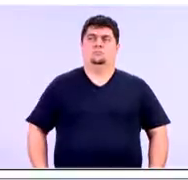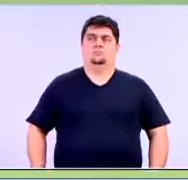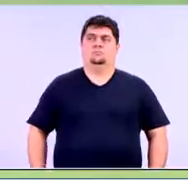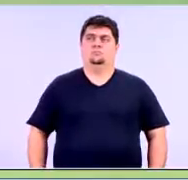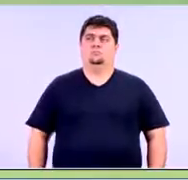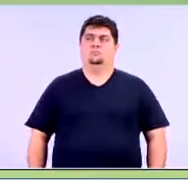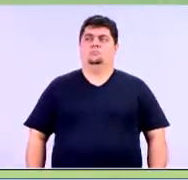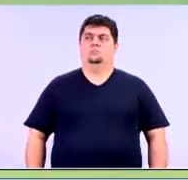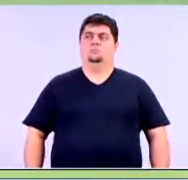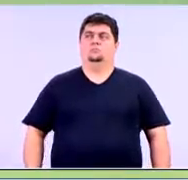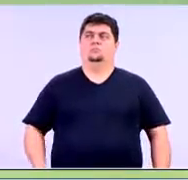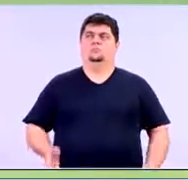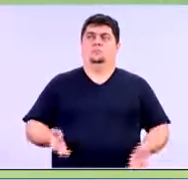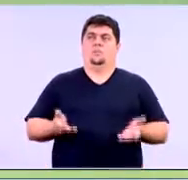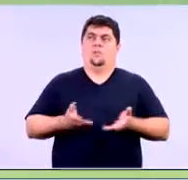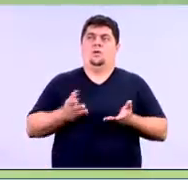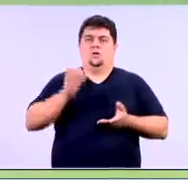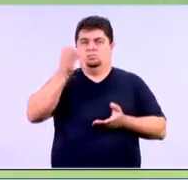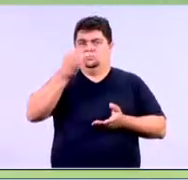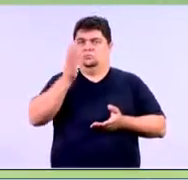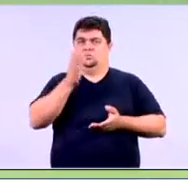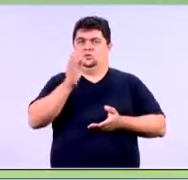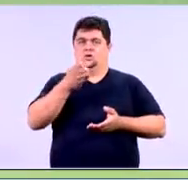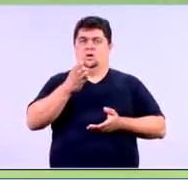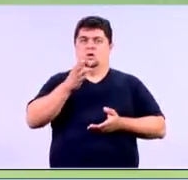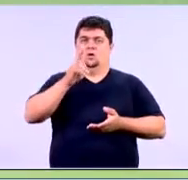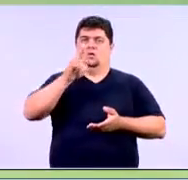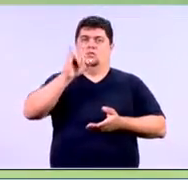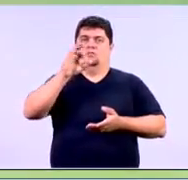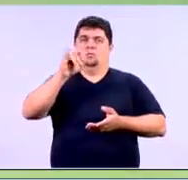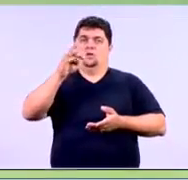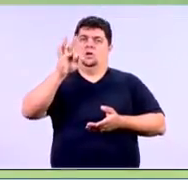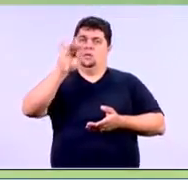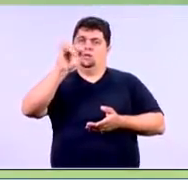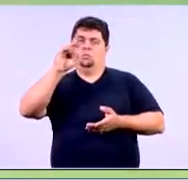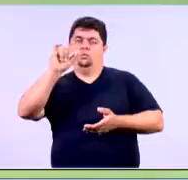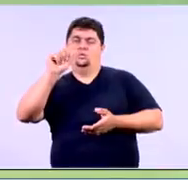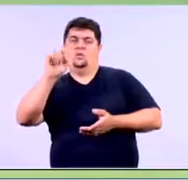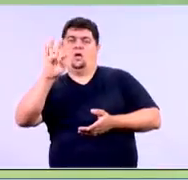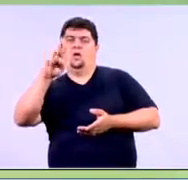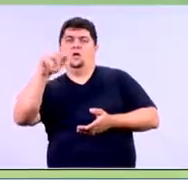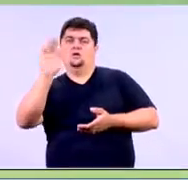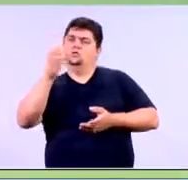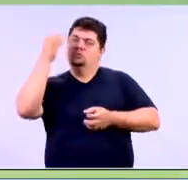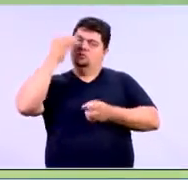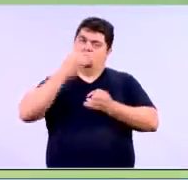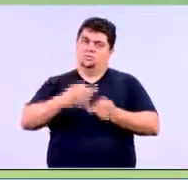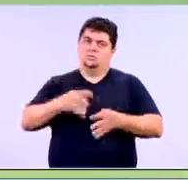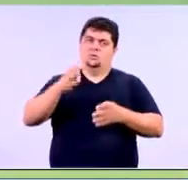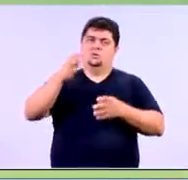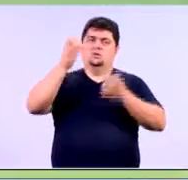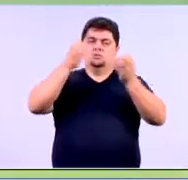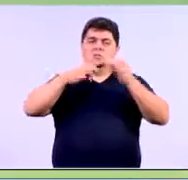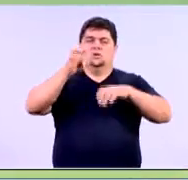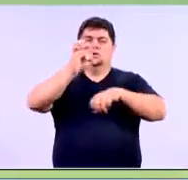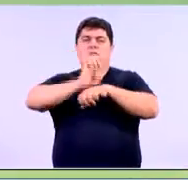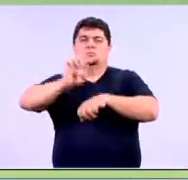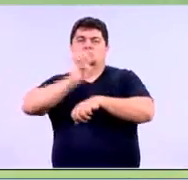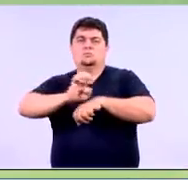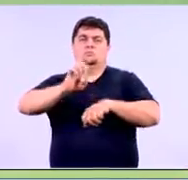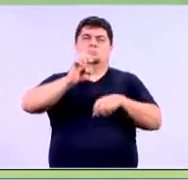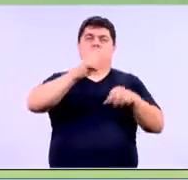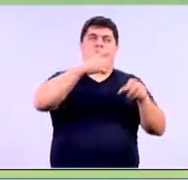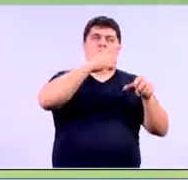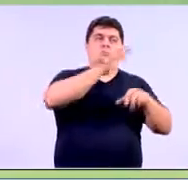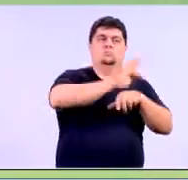Aqui nós já havíamos dito, foi a uniformidade tributária que eu havia dito com vocês, que diz respeito aos estados, Distrito Federal e